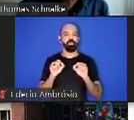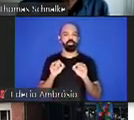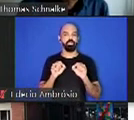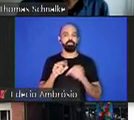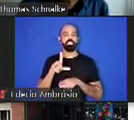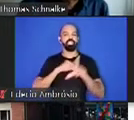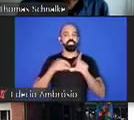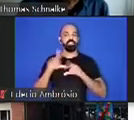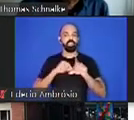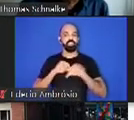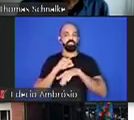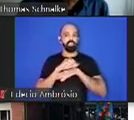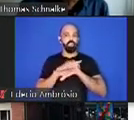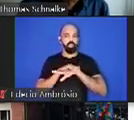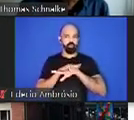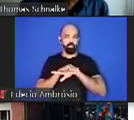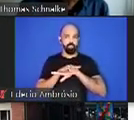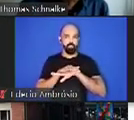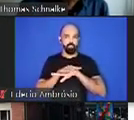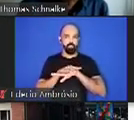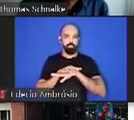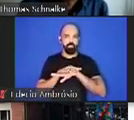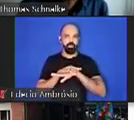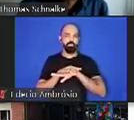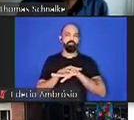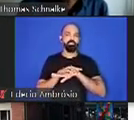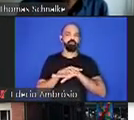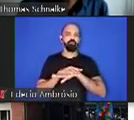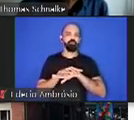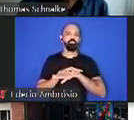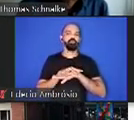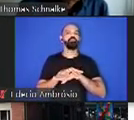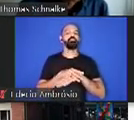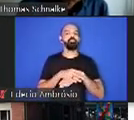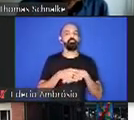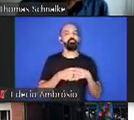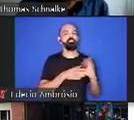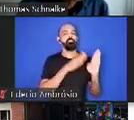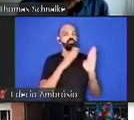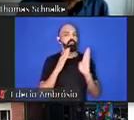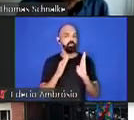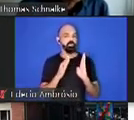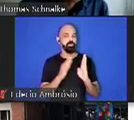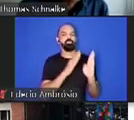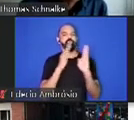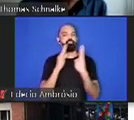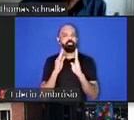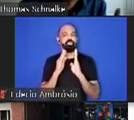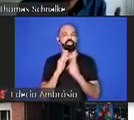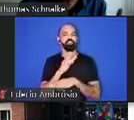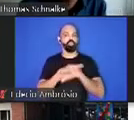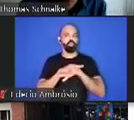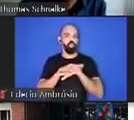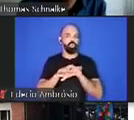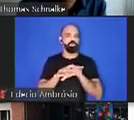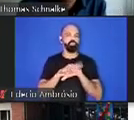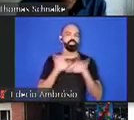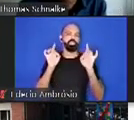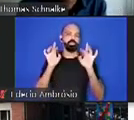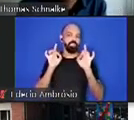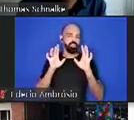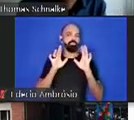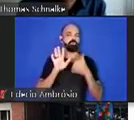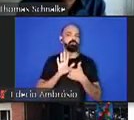de patologias que levassem a doenças específicas que estão sendo ilustradas